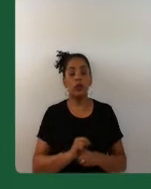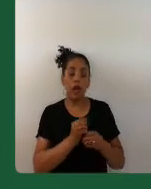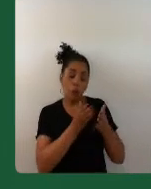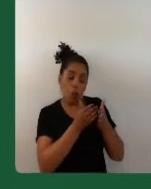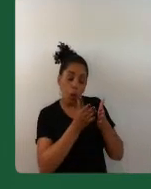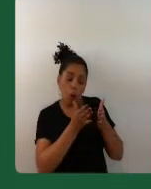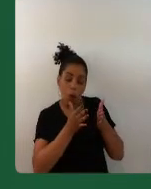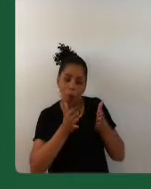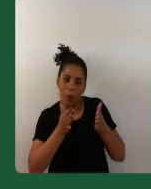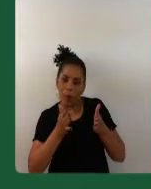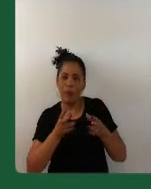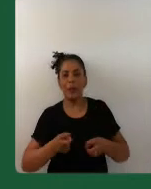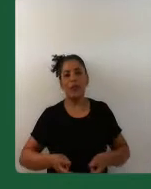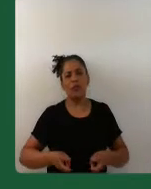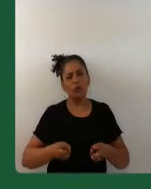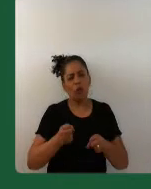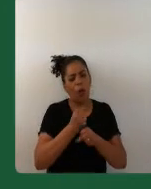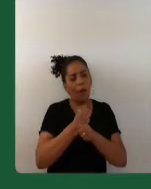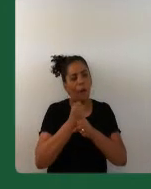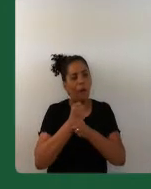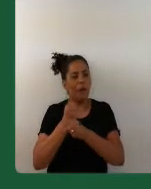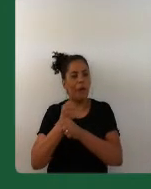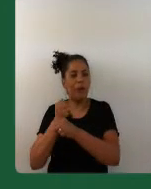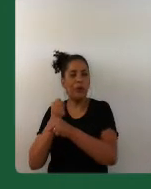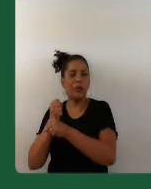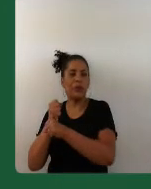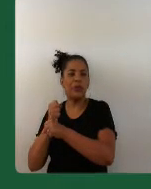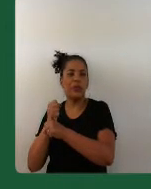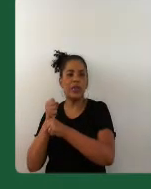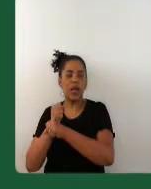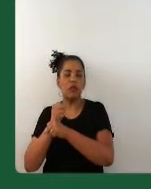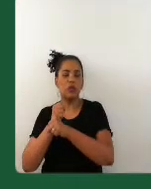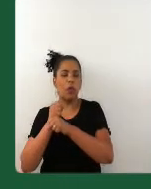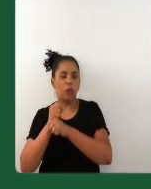da cirurgia ao longo dos anos na foto